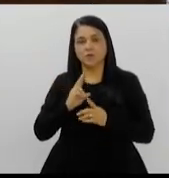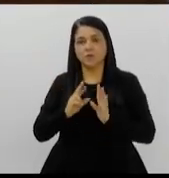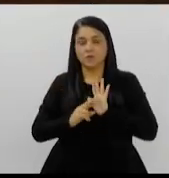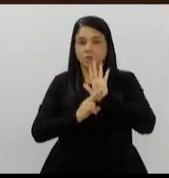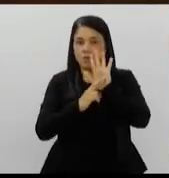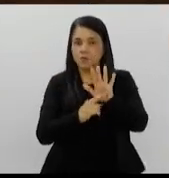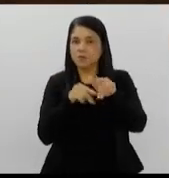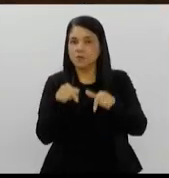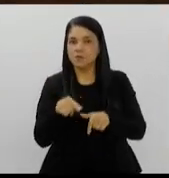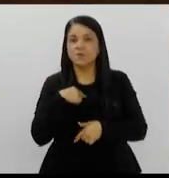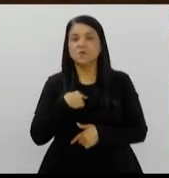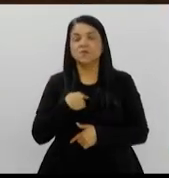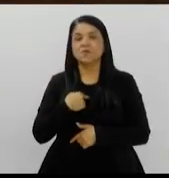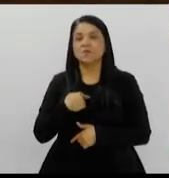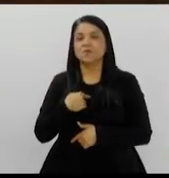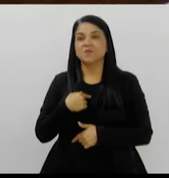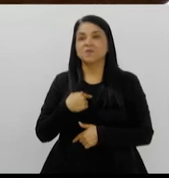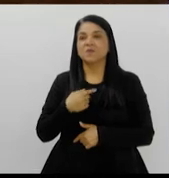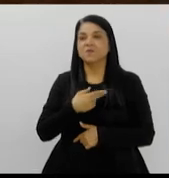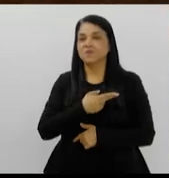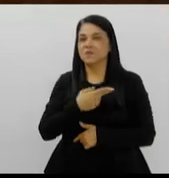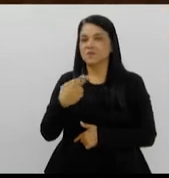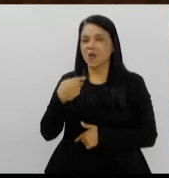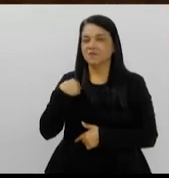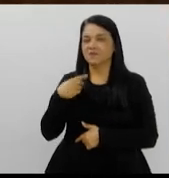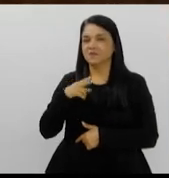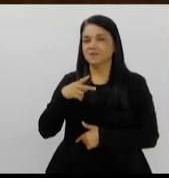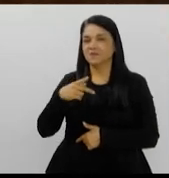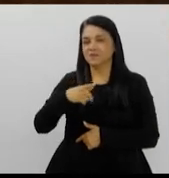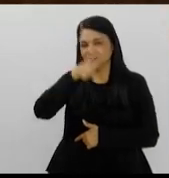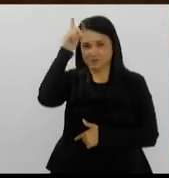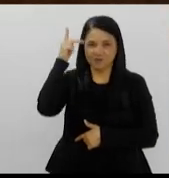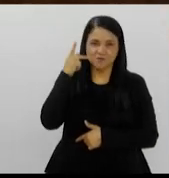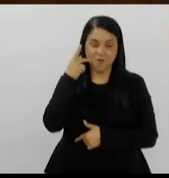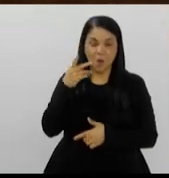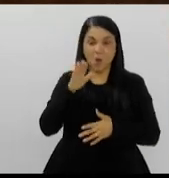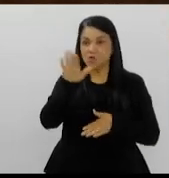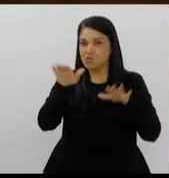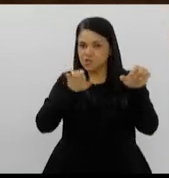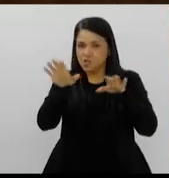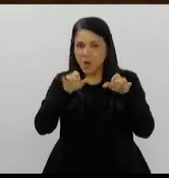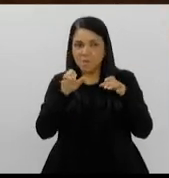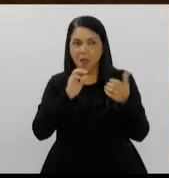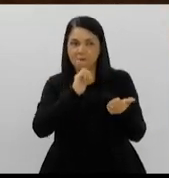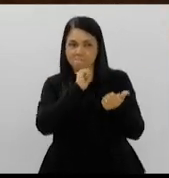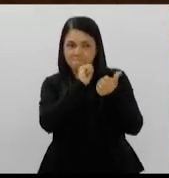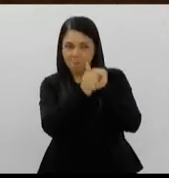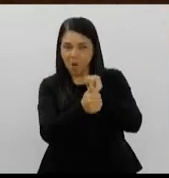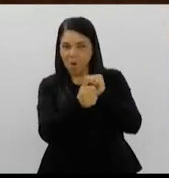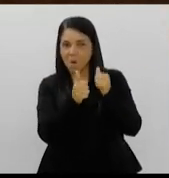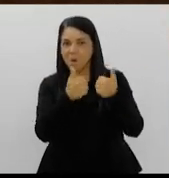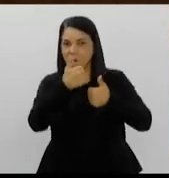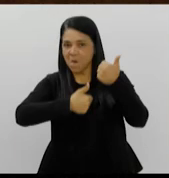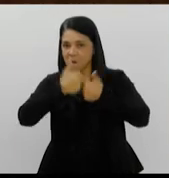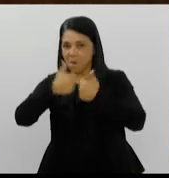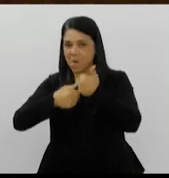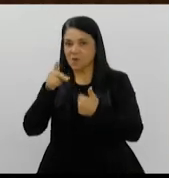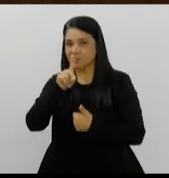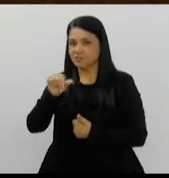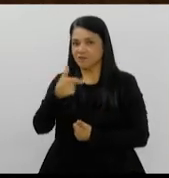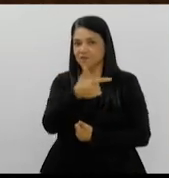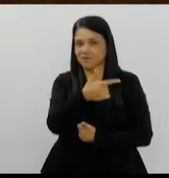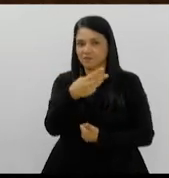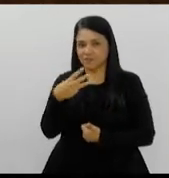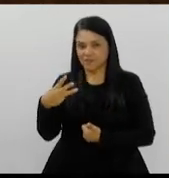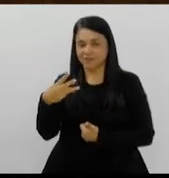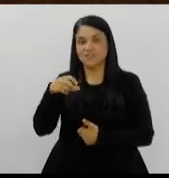nosso professor Luiz Paulo convocar a seleção da LEG aí para dia 23, 9 horas da manhã,